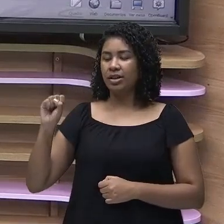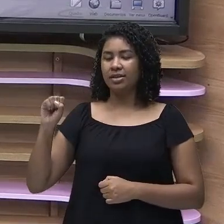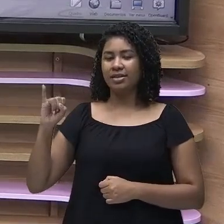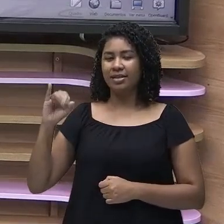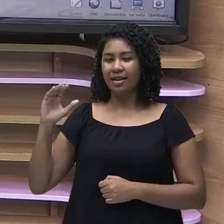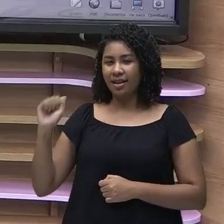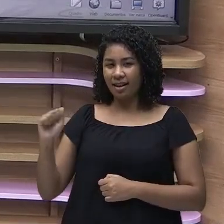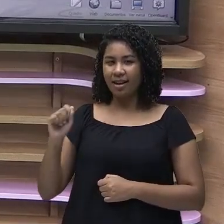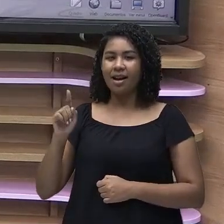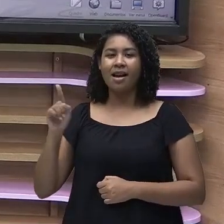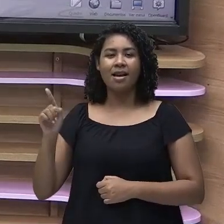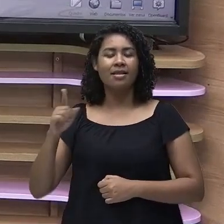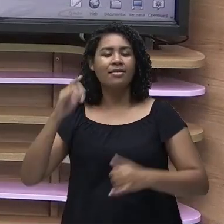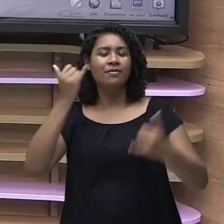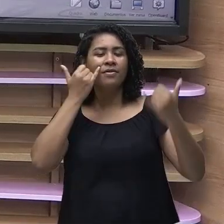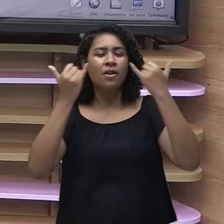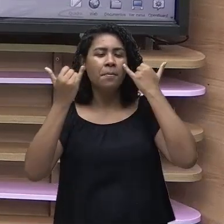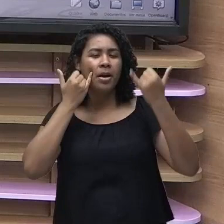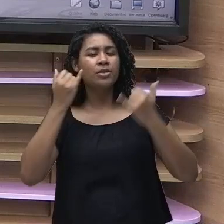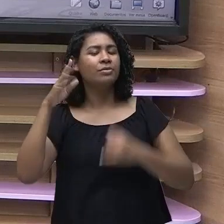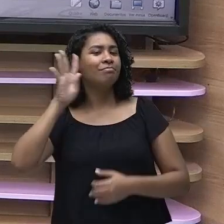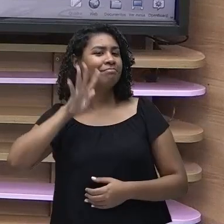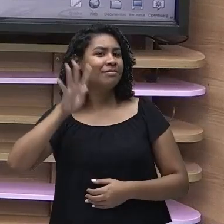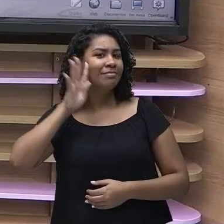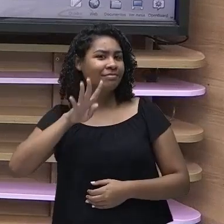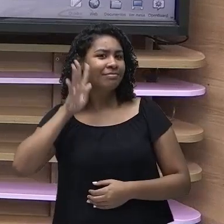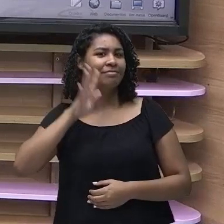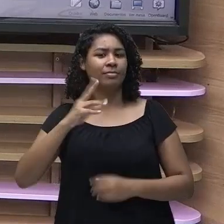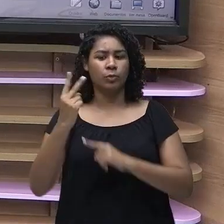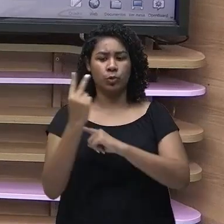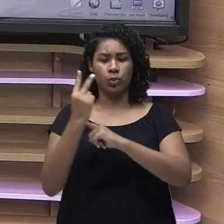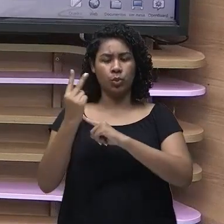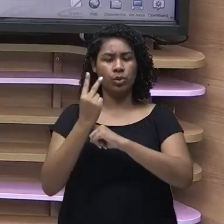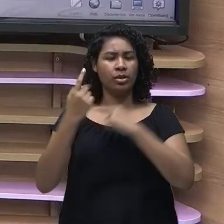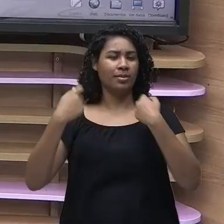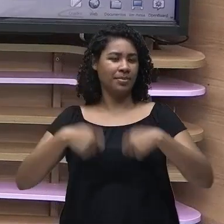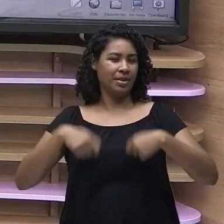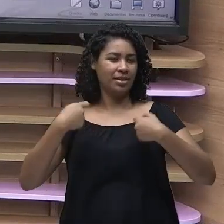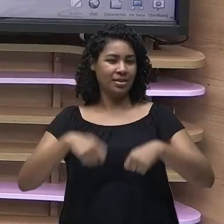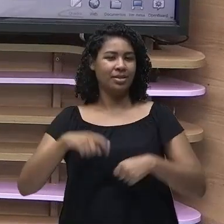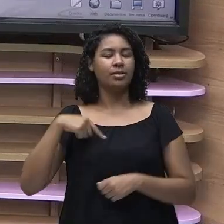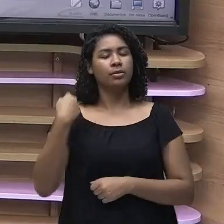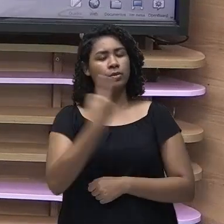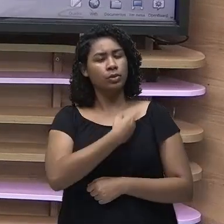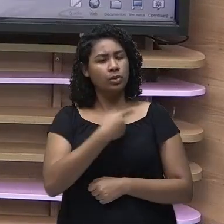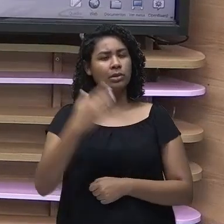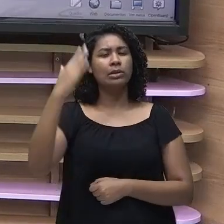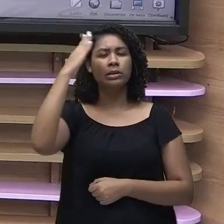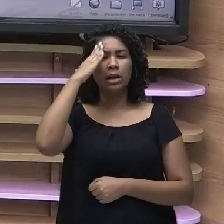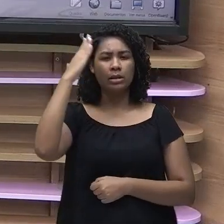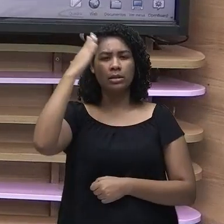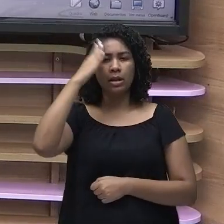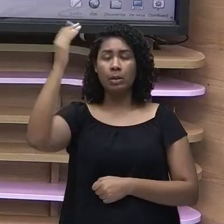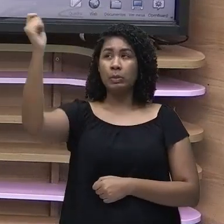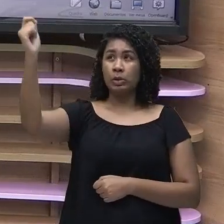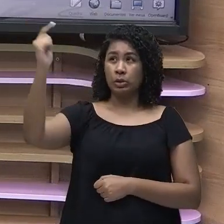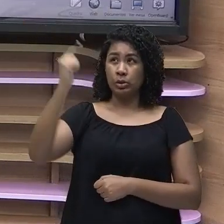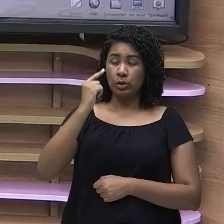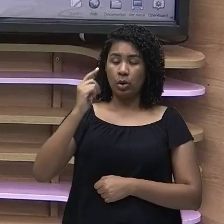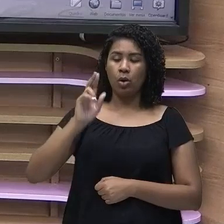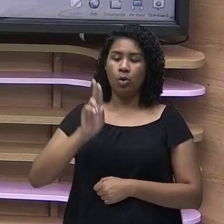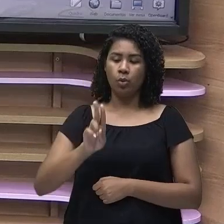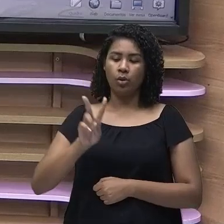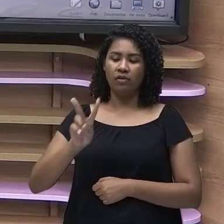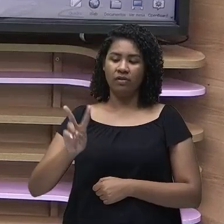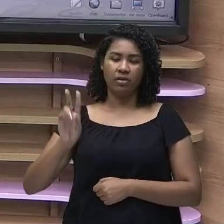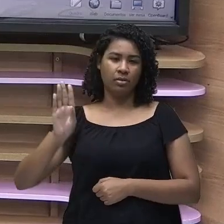bem legais sobre os cuidados que nós devemos ter em relação à nossa pele, porque a gente já sabe que esse raio UVB, né,